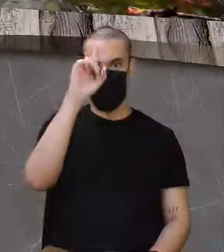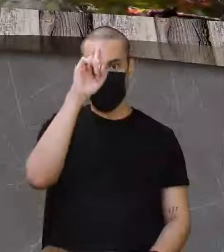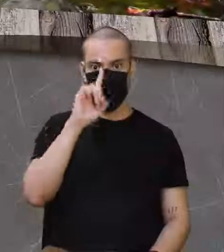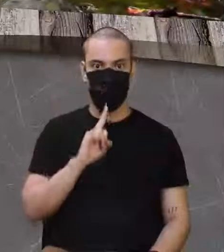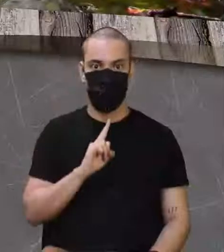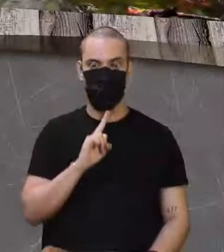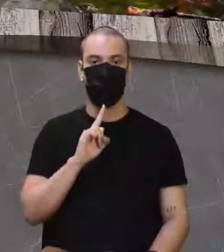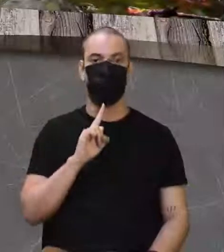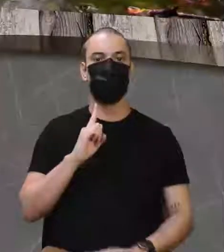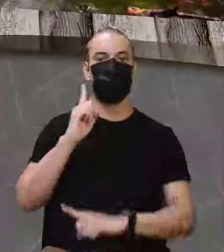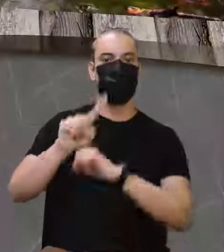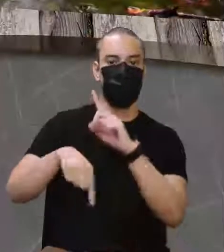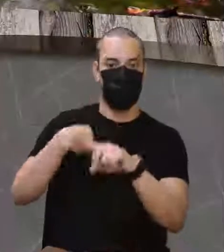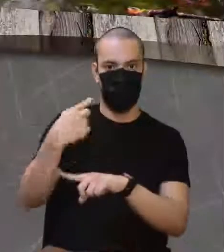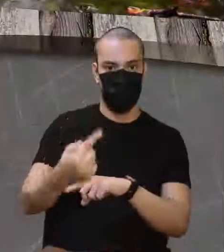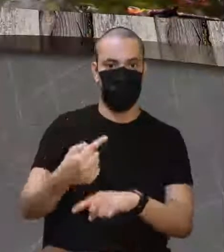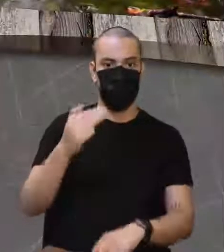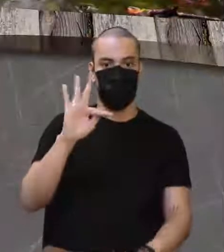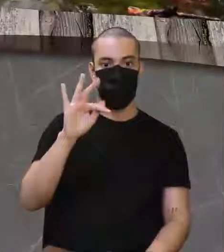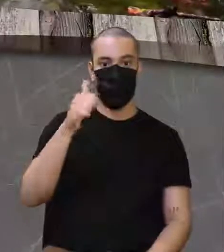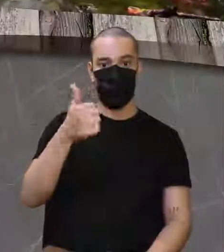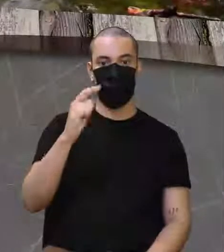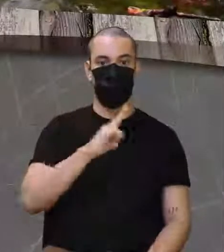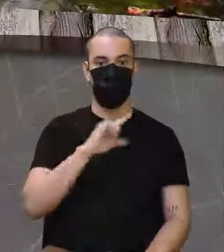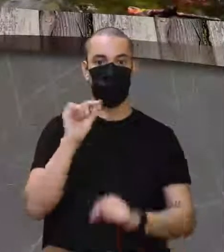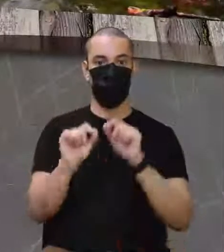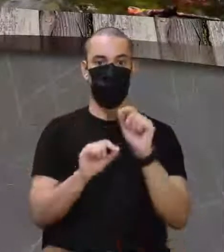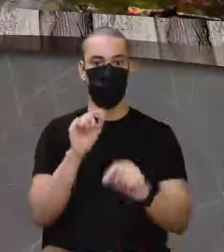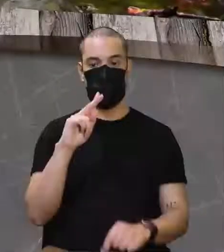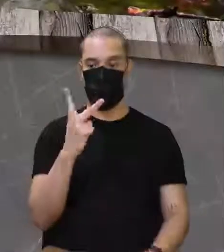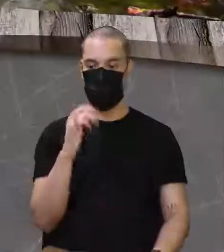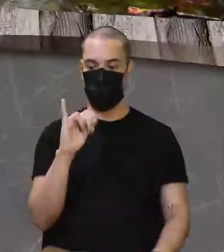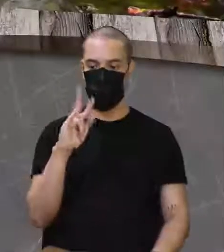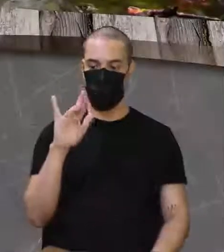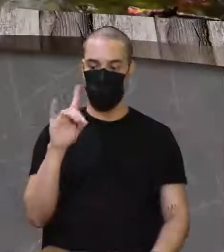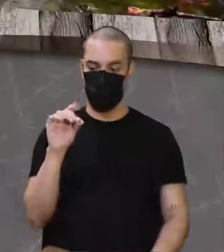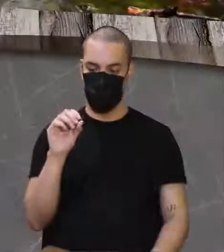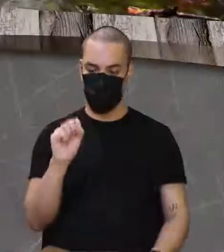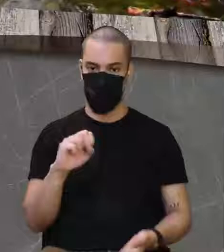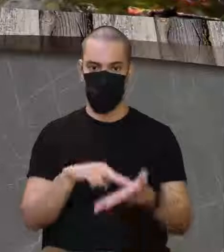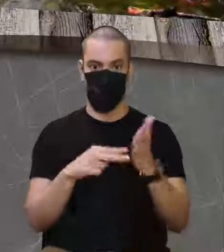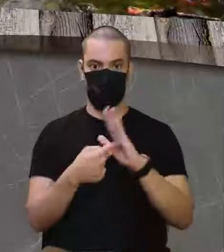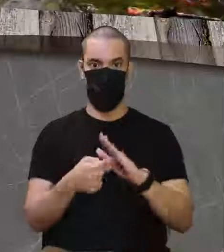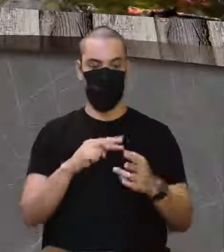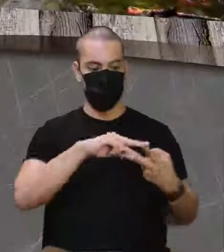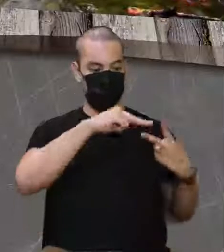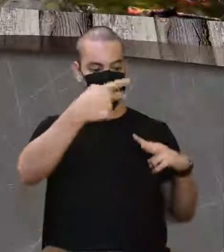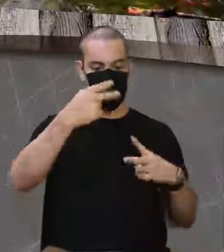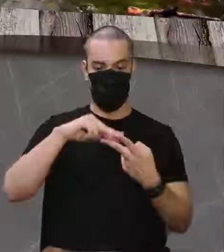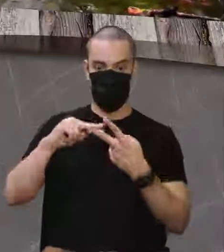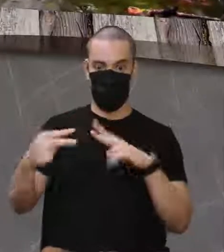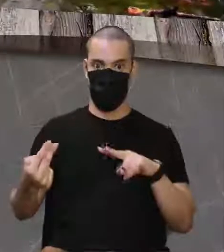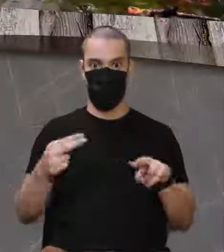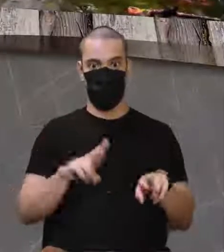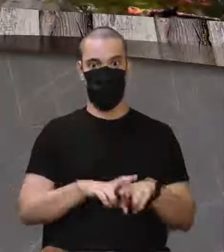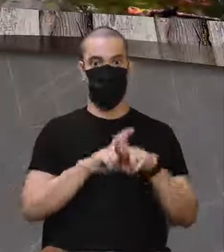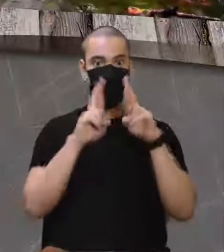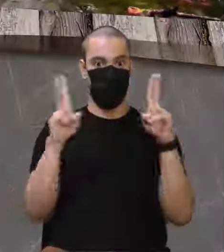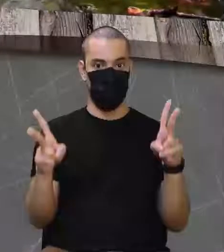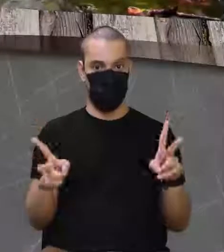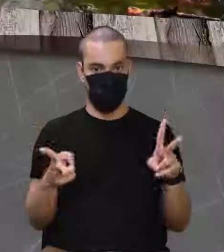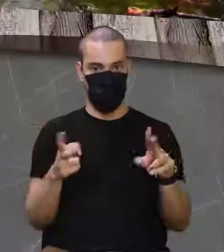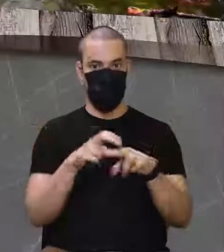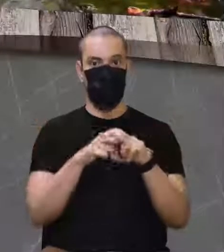depois, nessa geração F1, você vai ter os híbridos, né? Que são os heterozigotos. E aí ele faz novamente